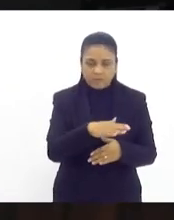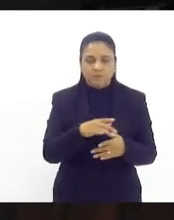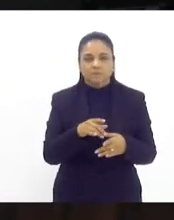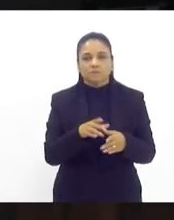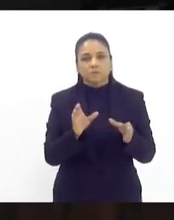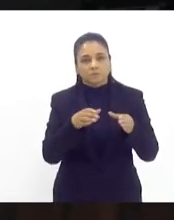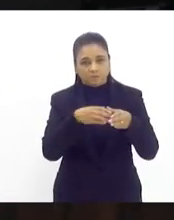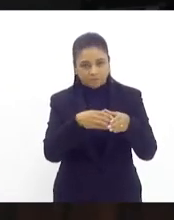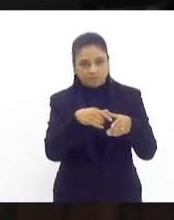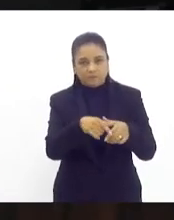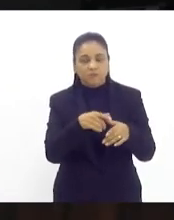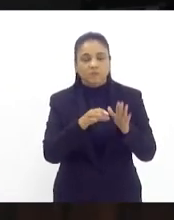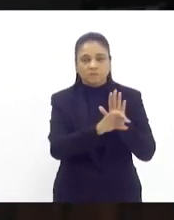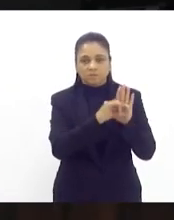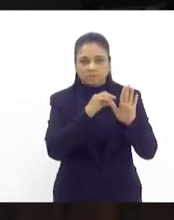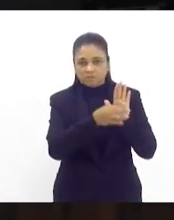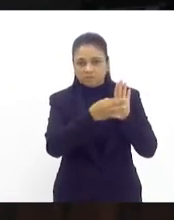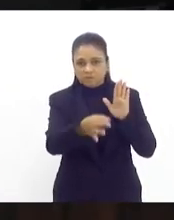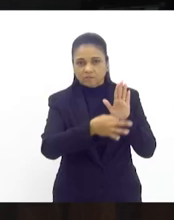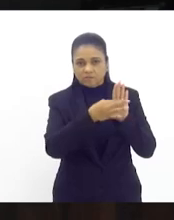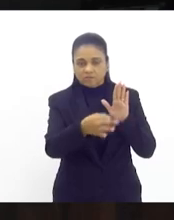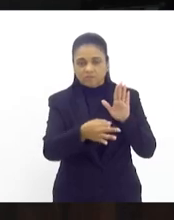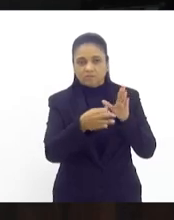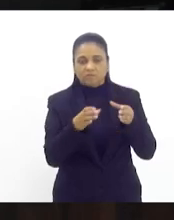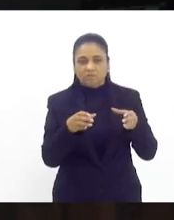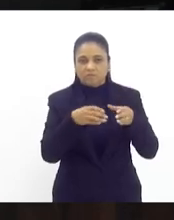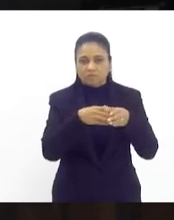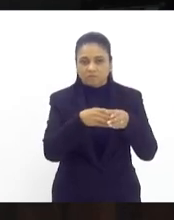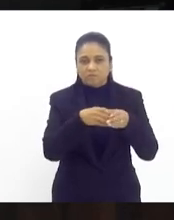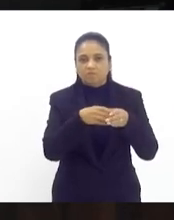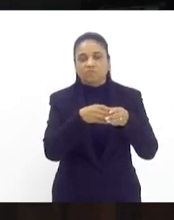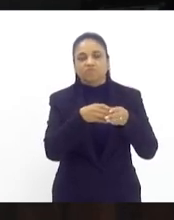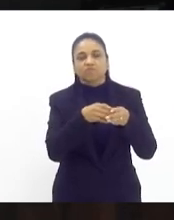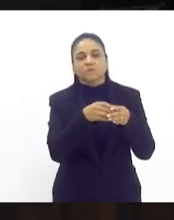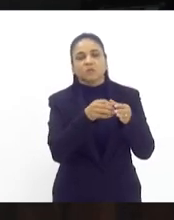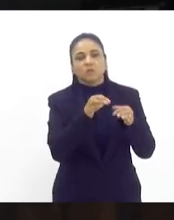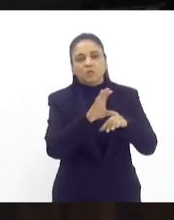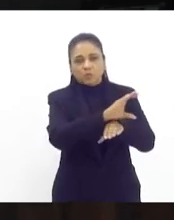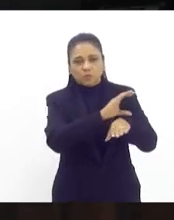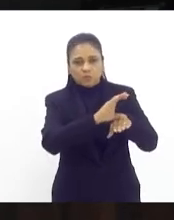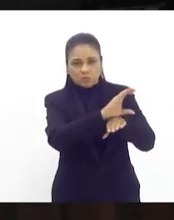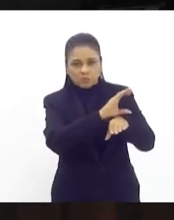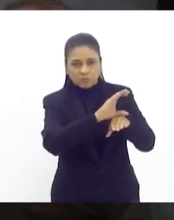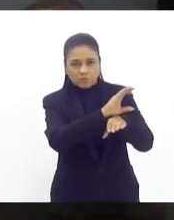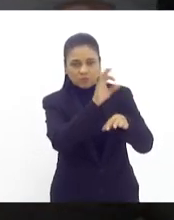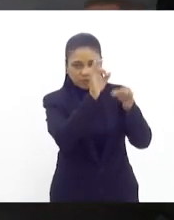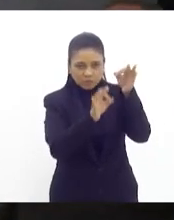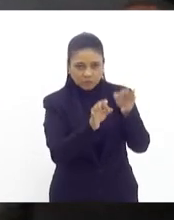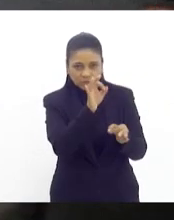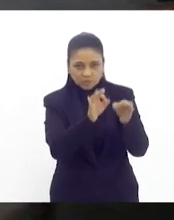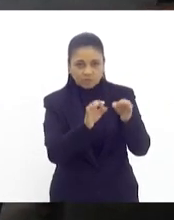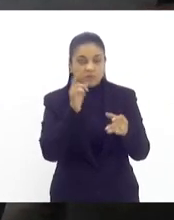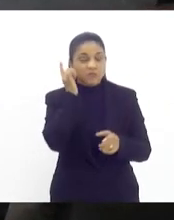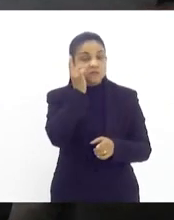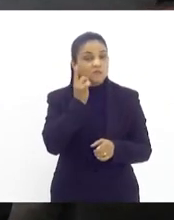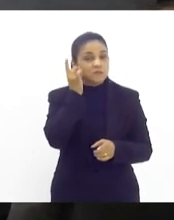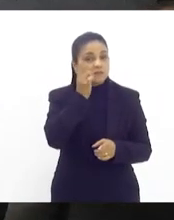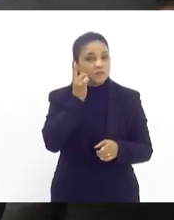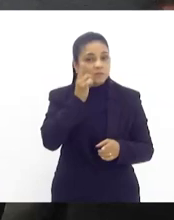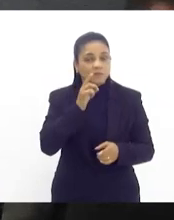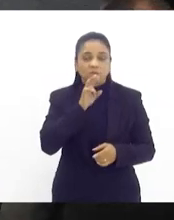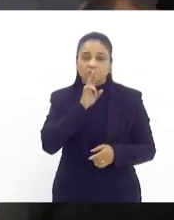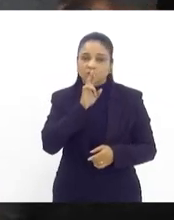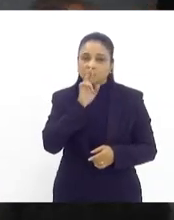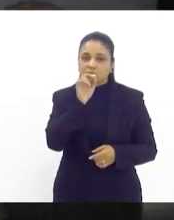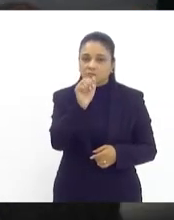Para emitir parecer pela Comissão de Constituição e Justiça, deputado Rodrigo